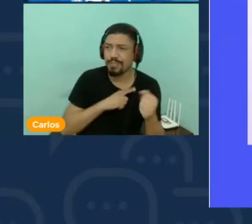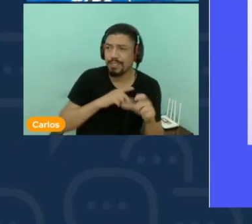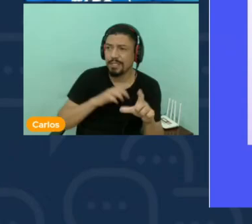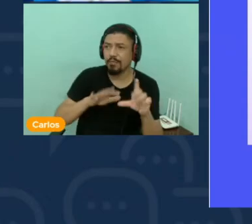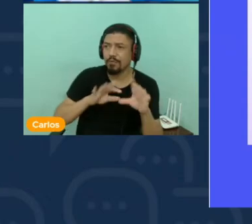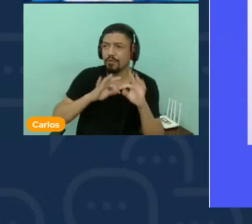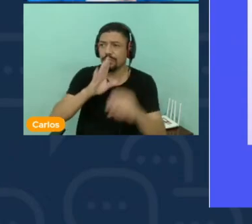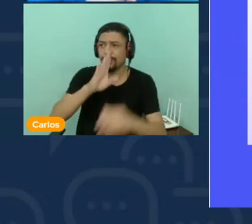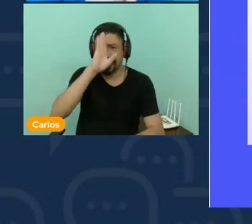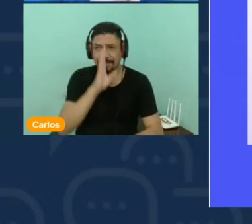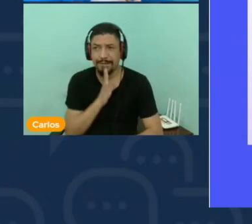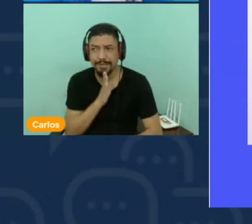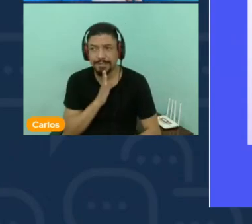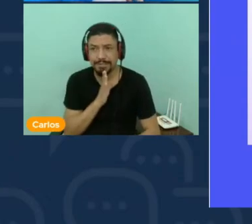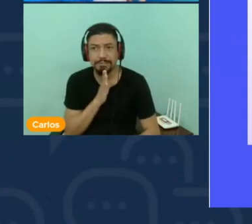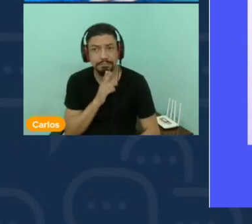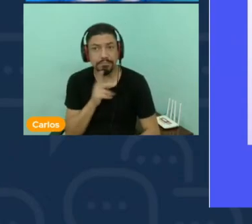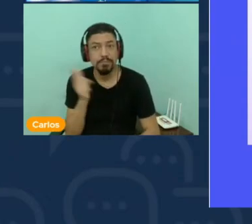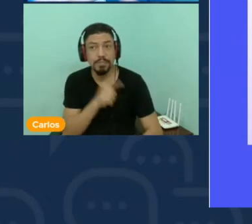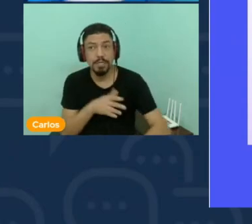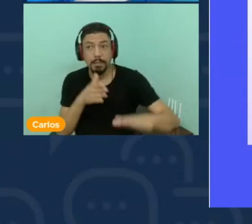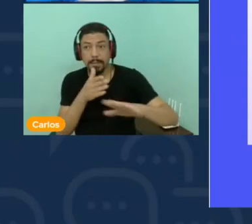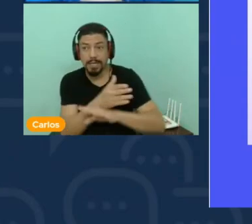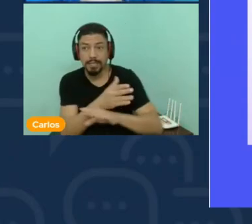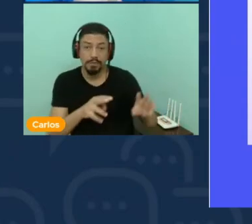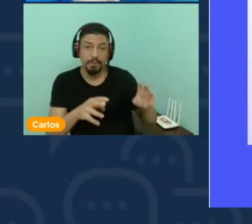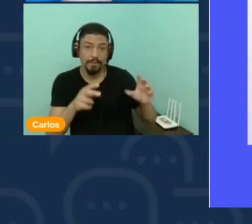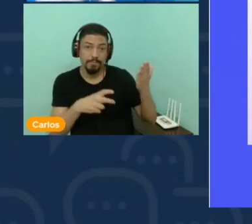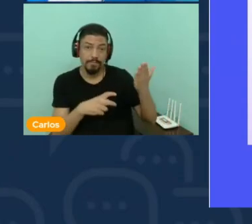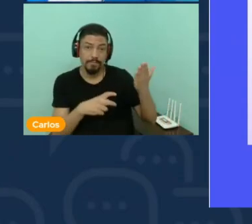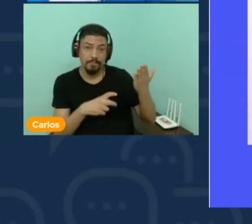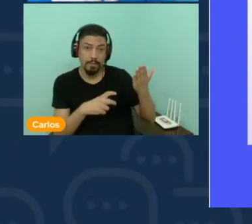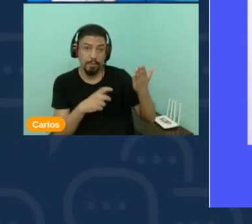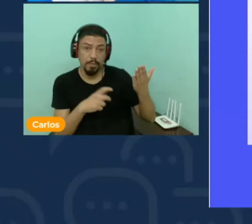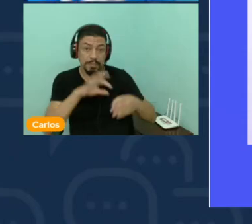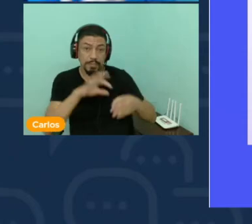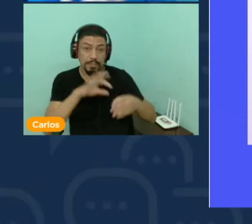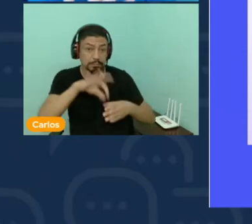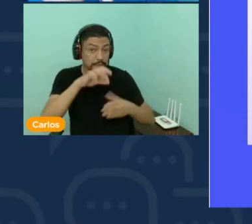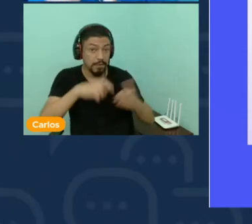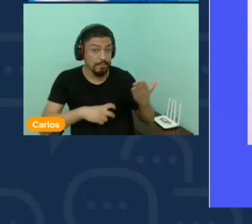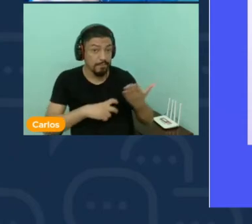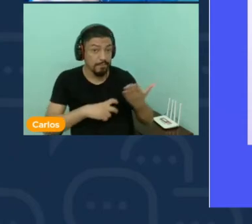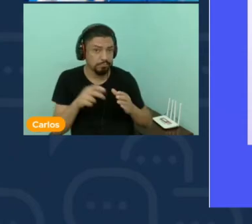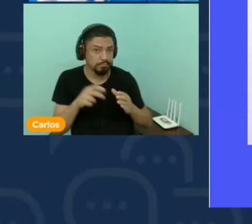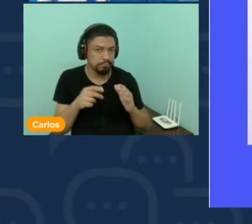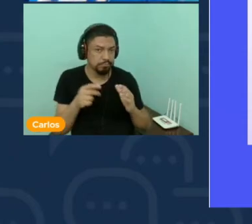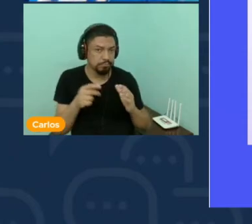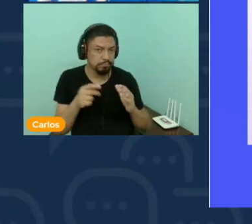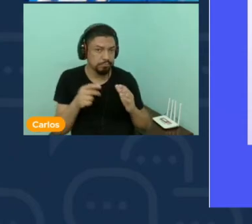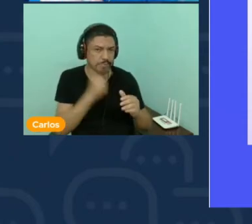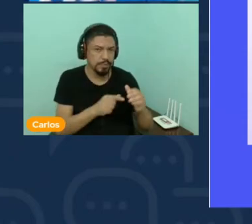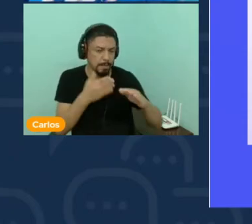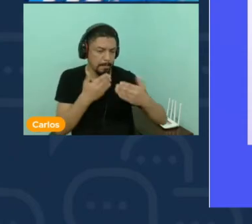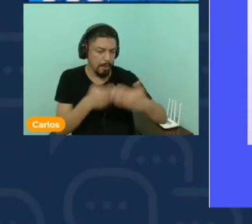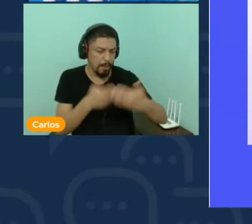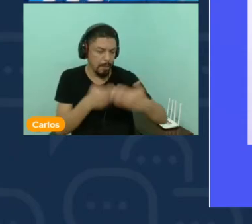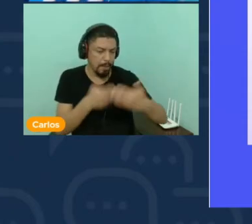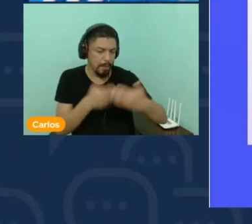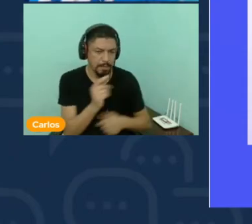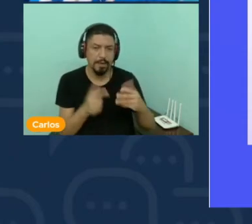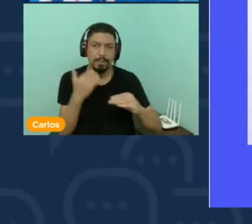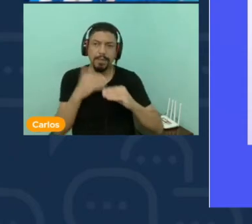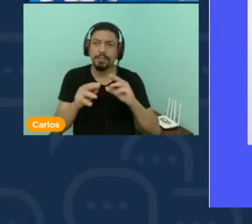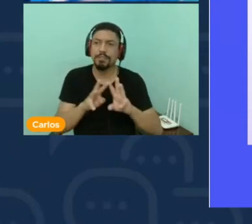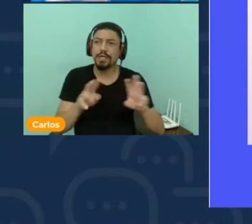gratuito. Vocês vão conseguir concorrer a voucher e a gente está passando para vocês um site de empregabilidade para tentar ajudar vocês a entrar no